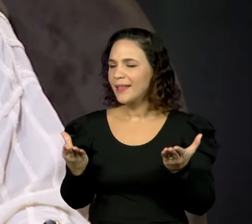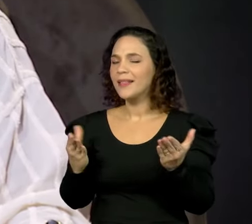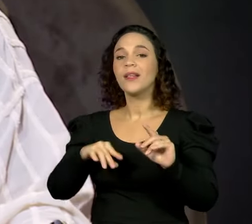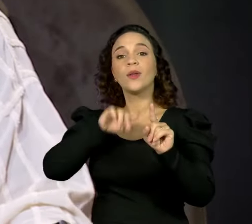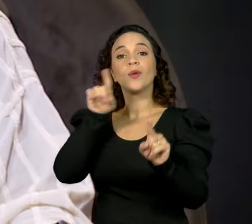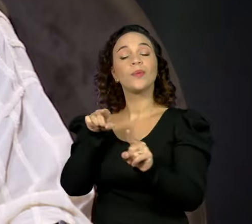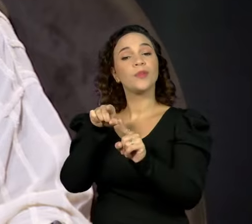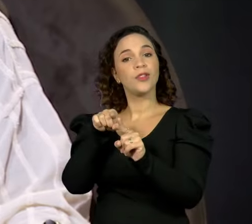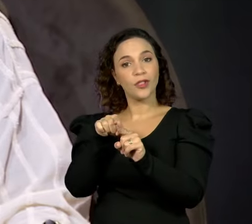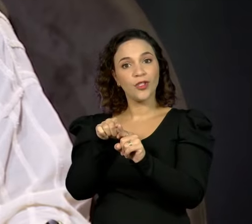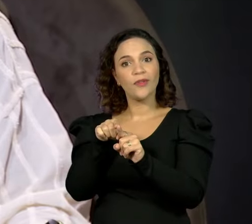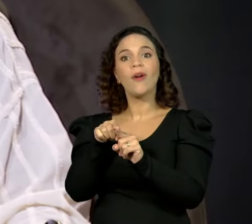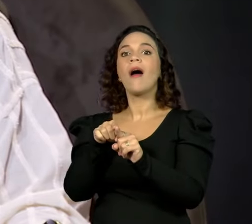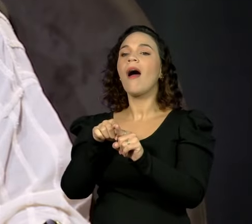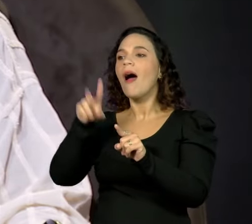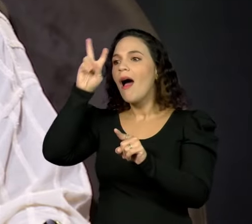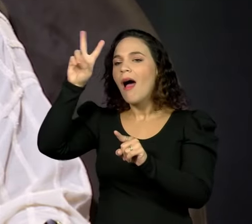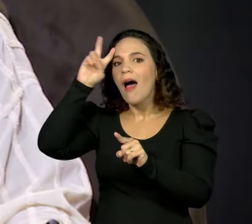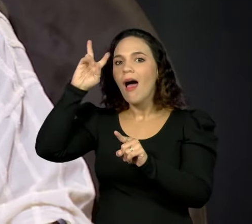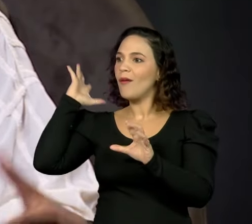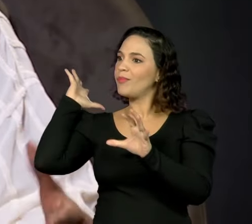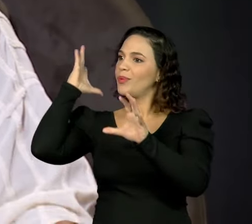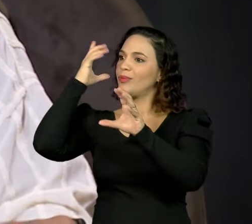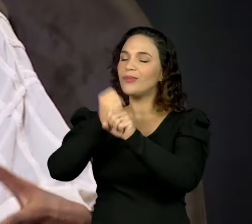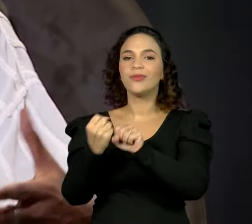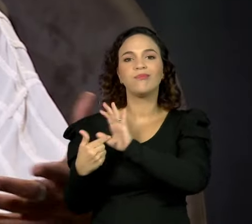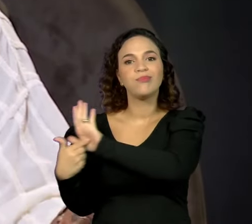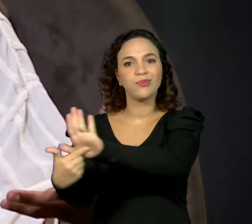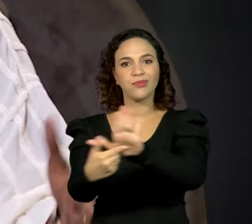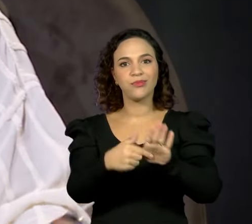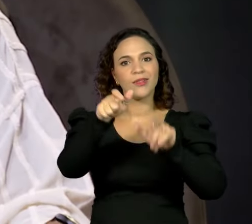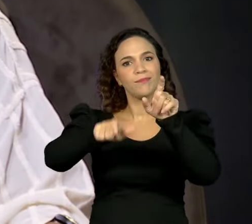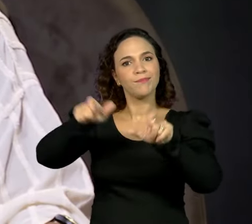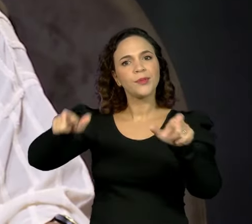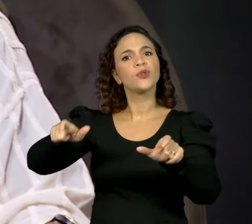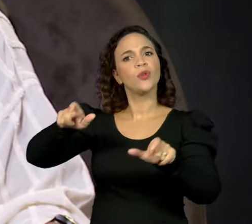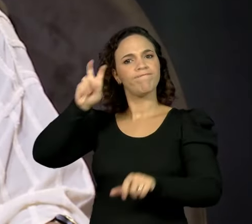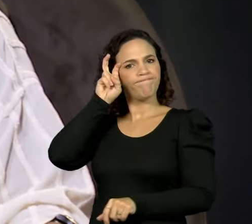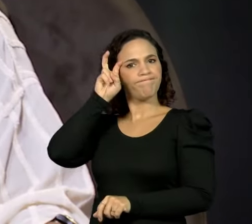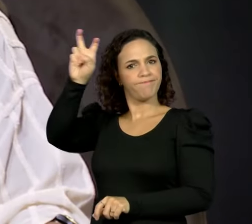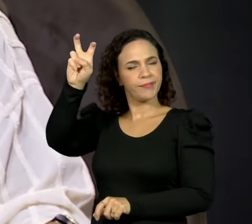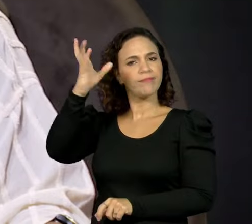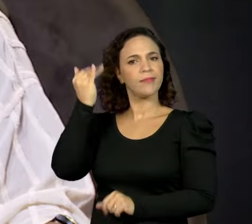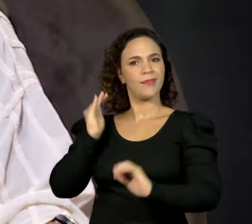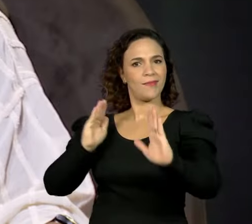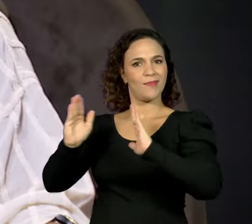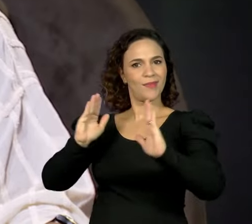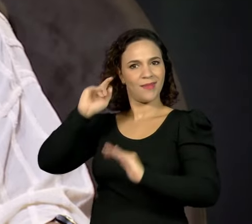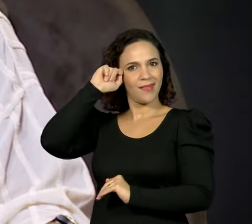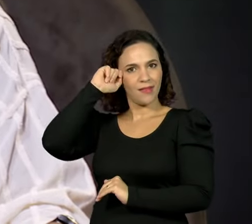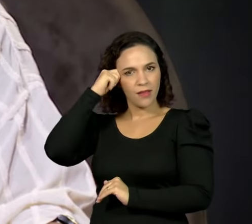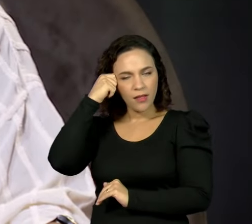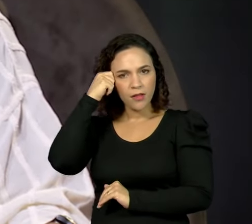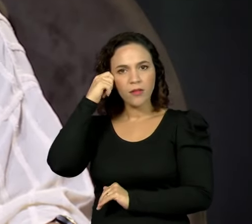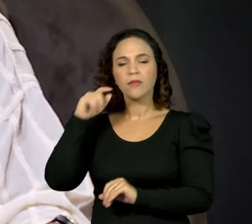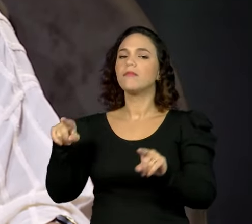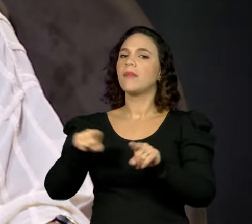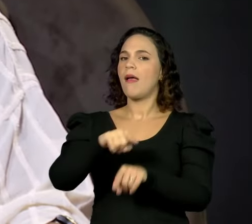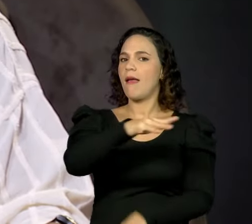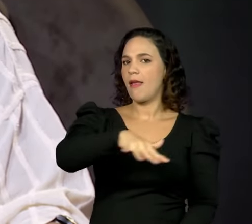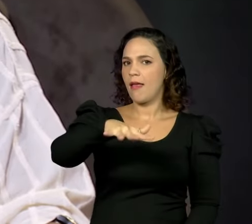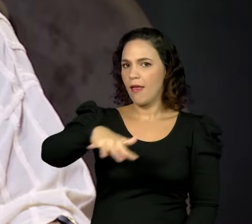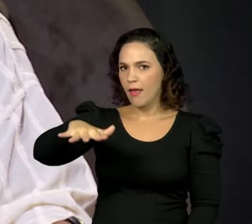não apenas resgatar a história da população negra, dos intelectuais negros, e nos mais diversos